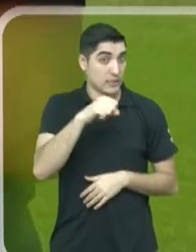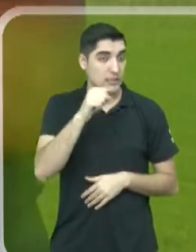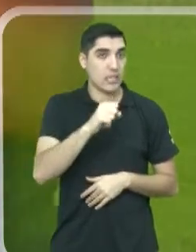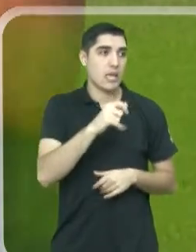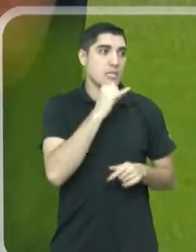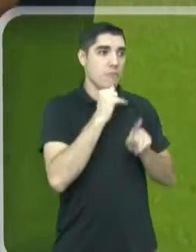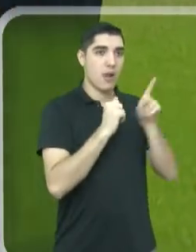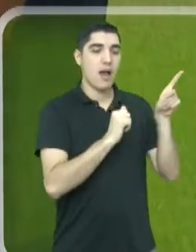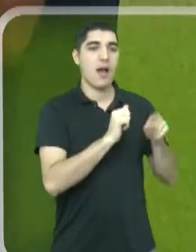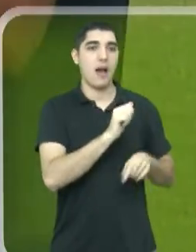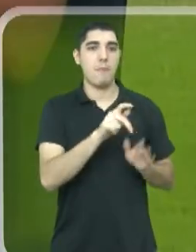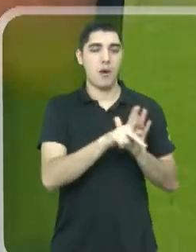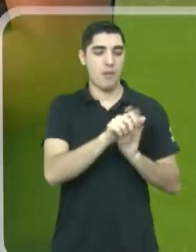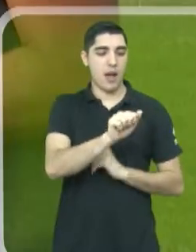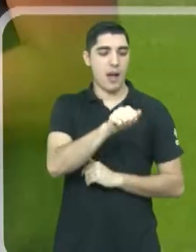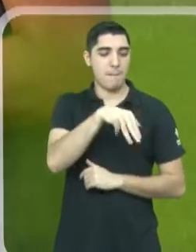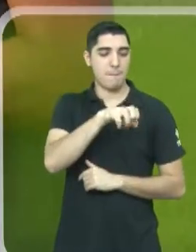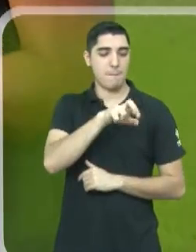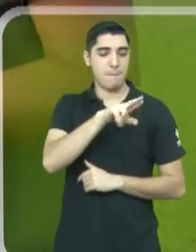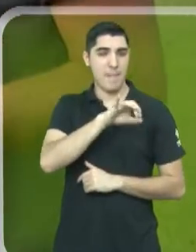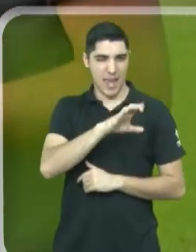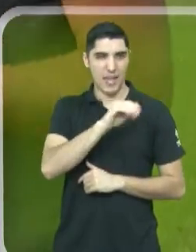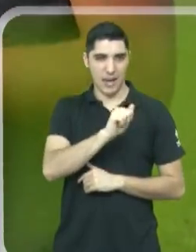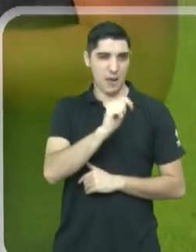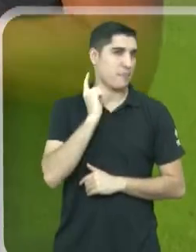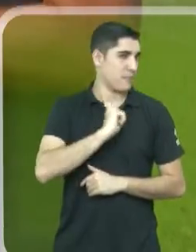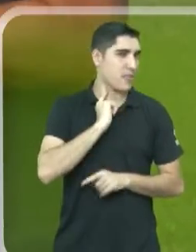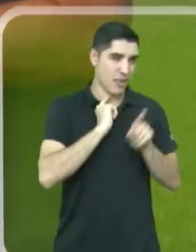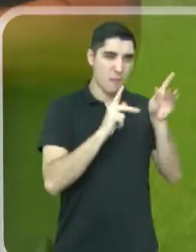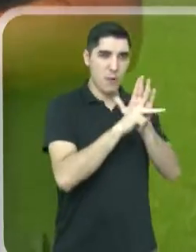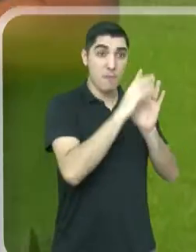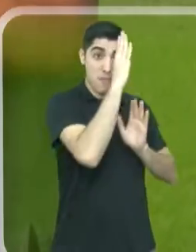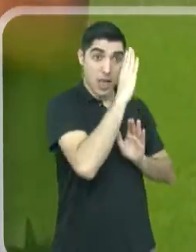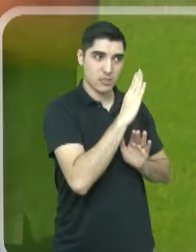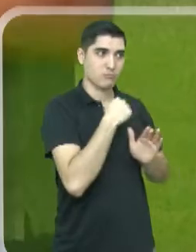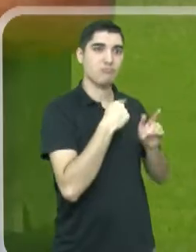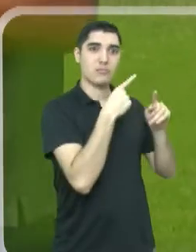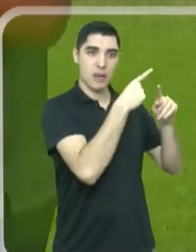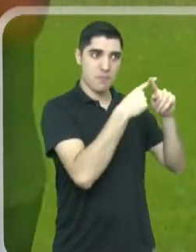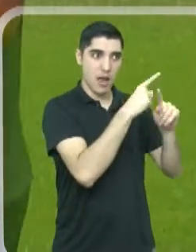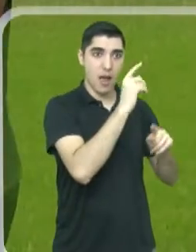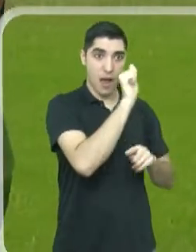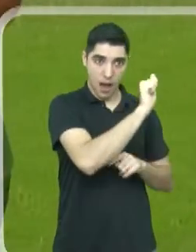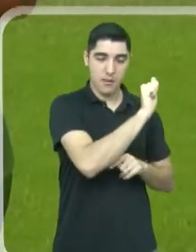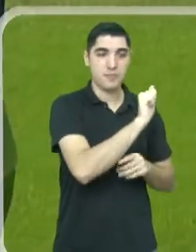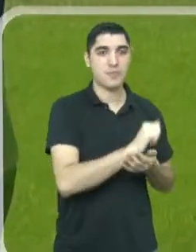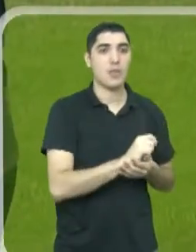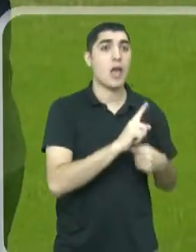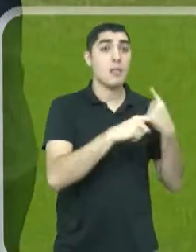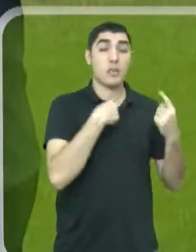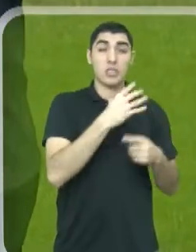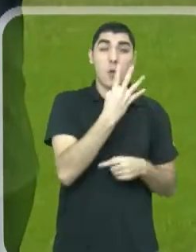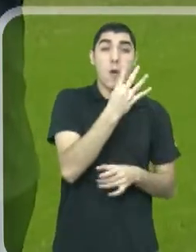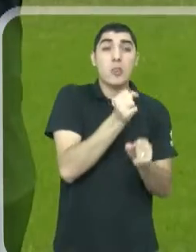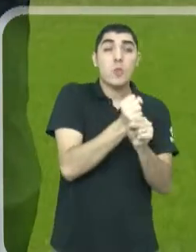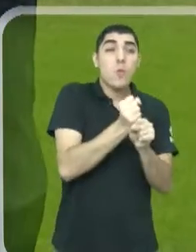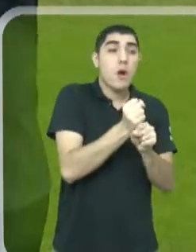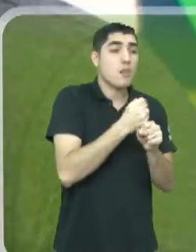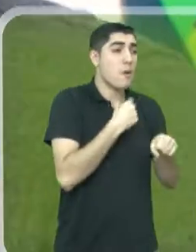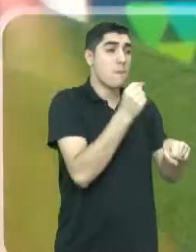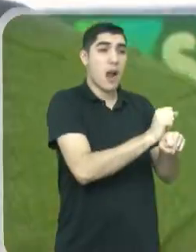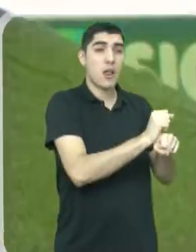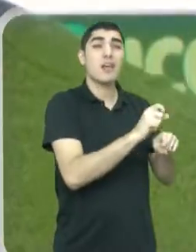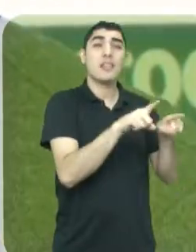América Mineiro, né? Tinha saído da Série A do Brasileiro, mas como Vieira, eu vinha de 4 anos de inatividade, né? No Tupi foi muito difícil